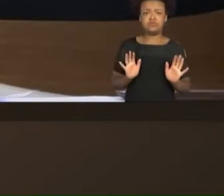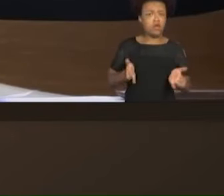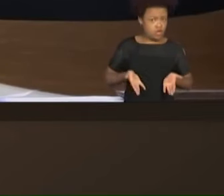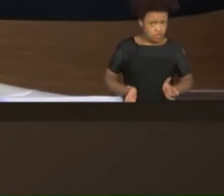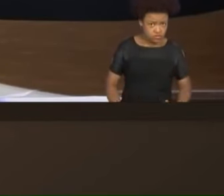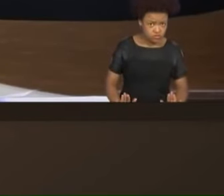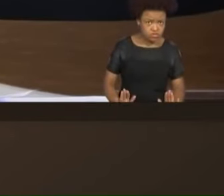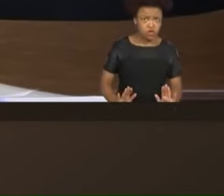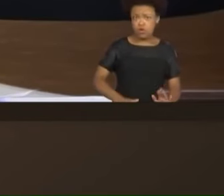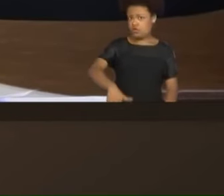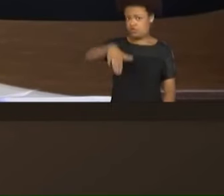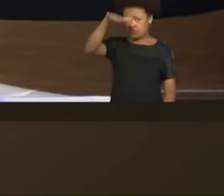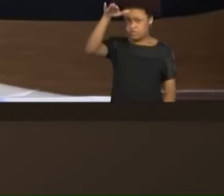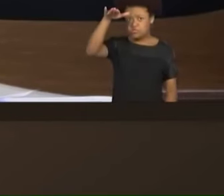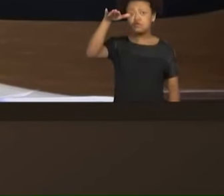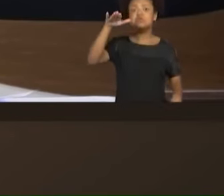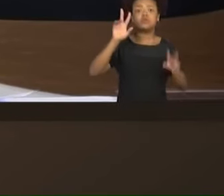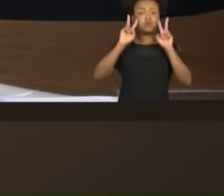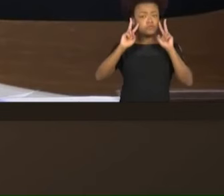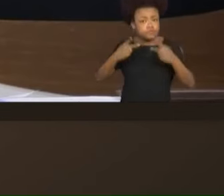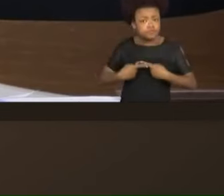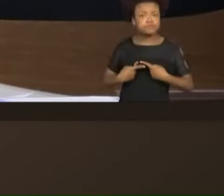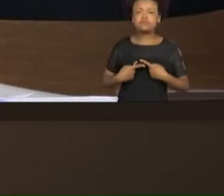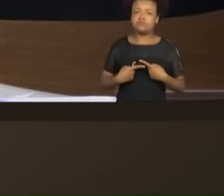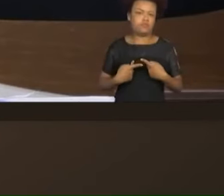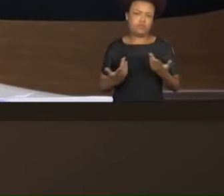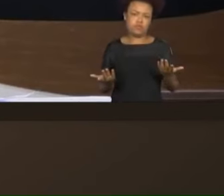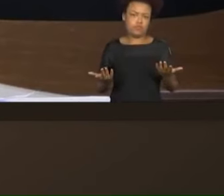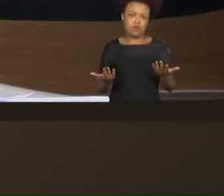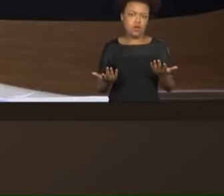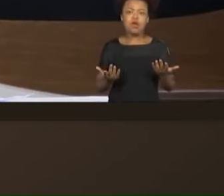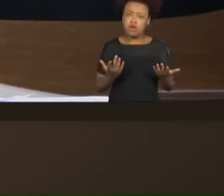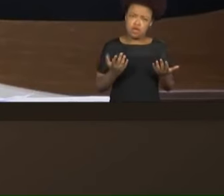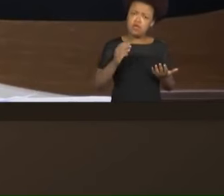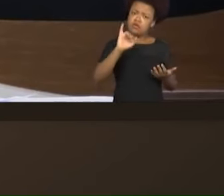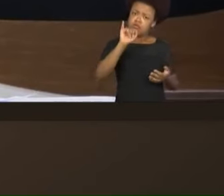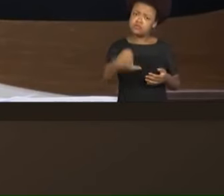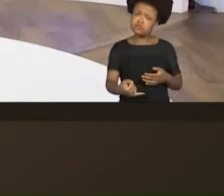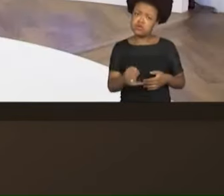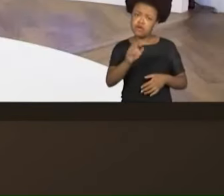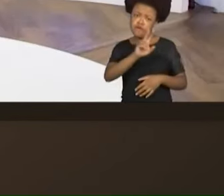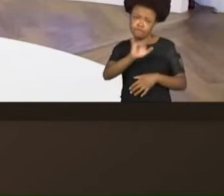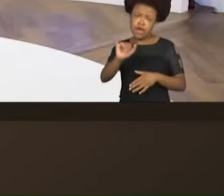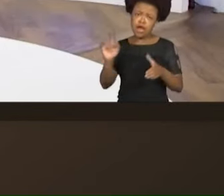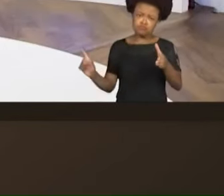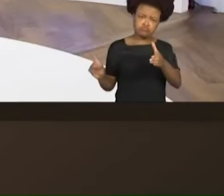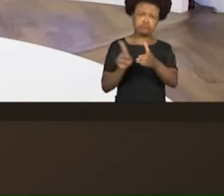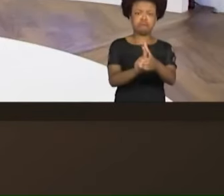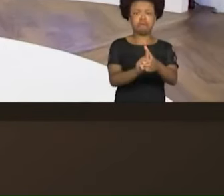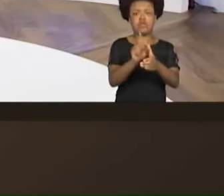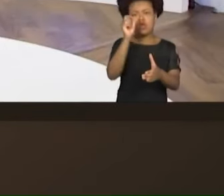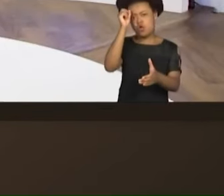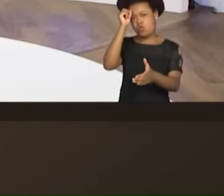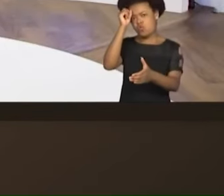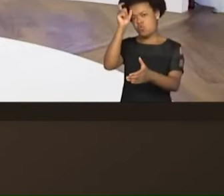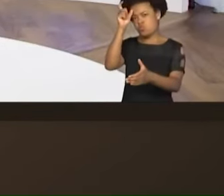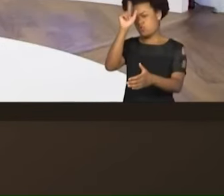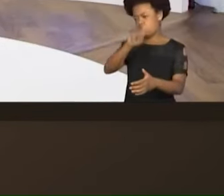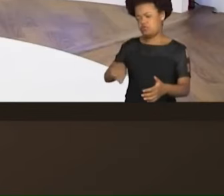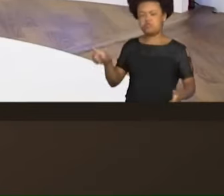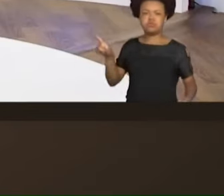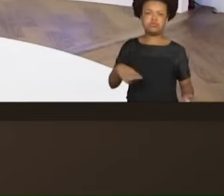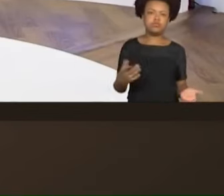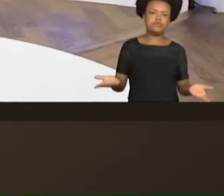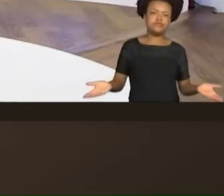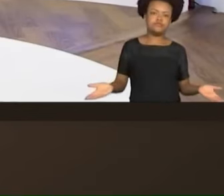delas vão sim se associar a essa cultura que você chamou de cultura do cancelamento. Só que eu acho que isso aí não está ligado ao ativismo,